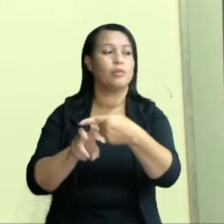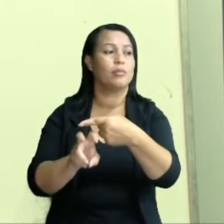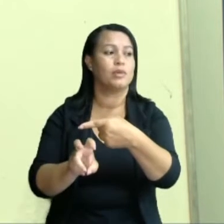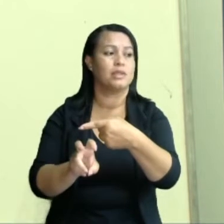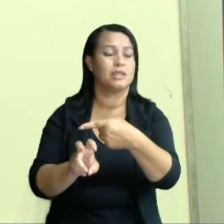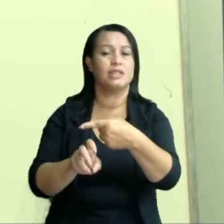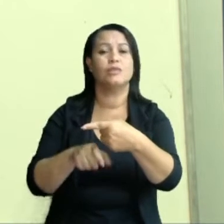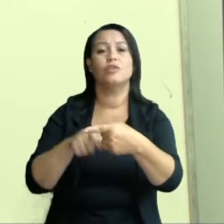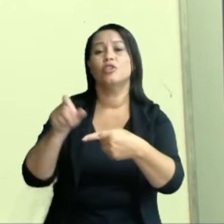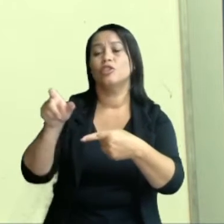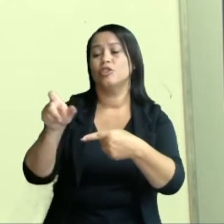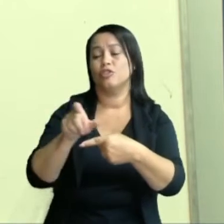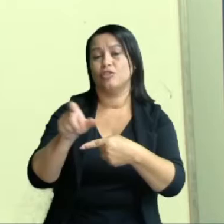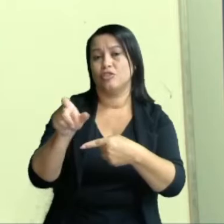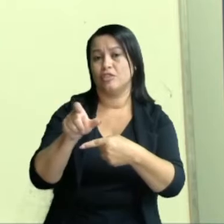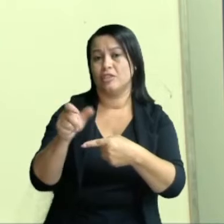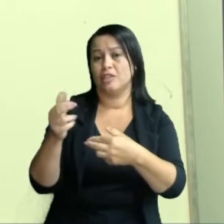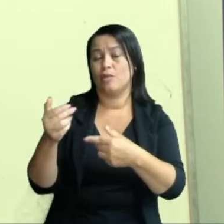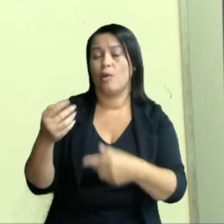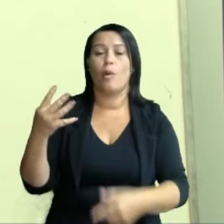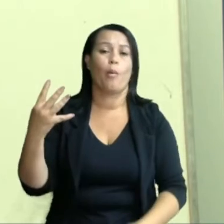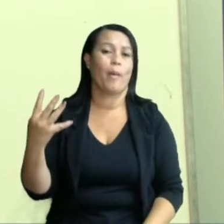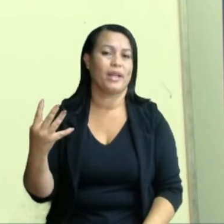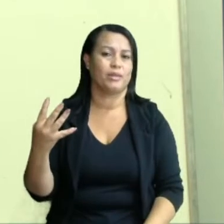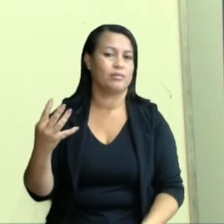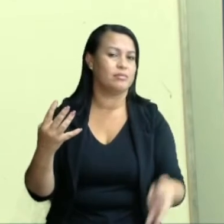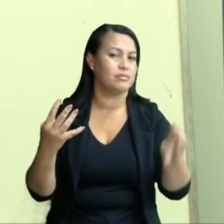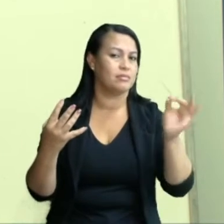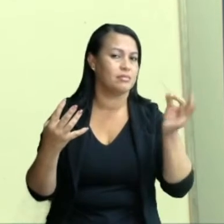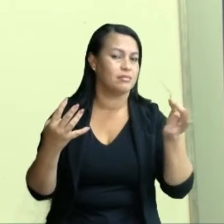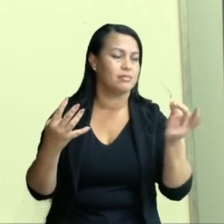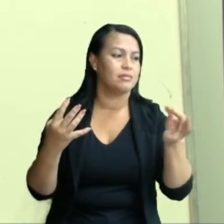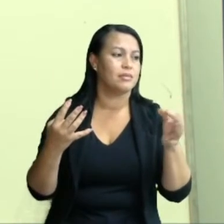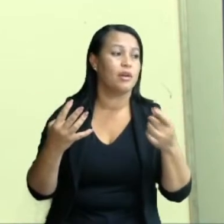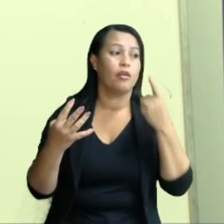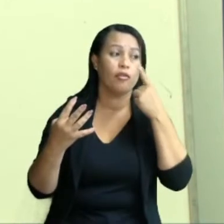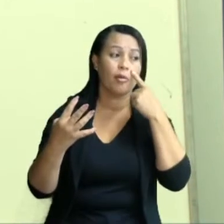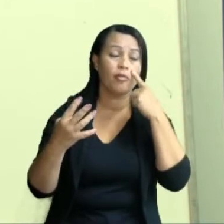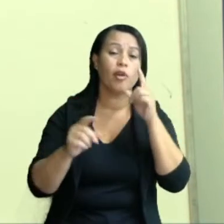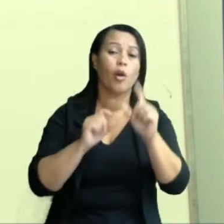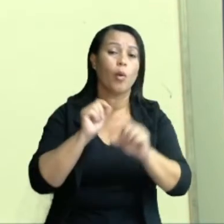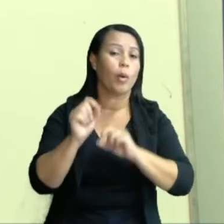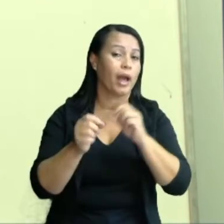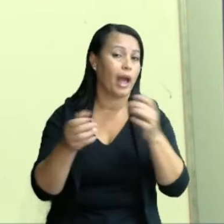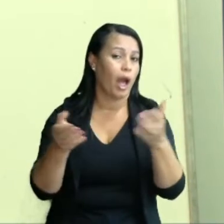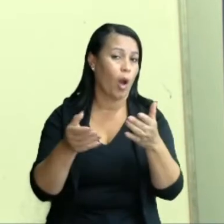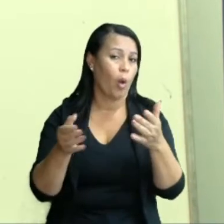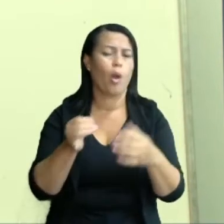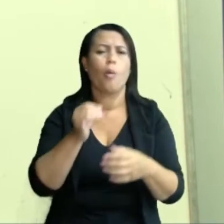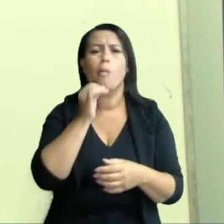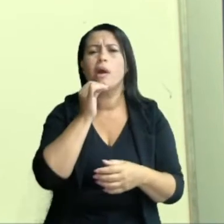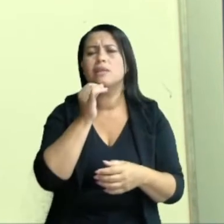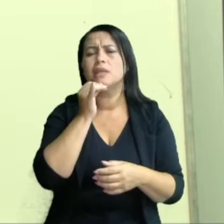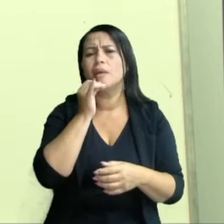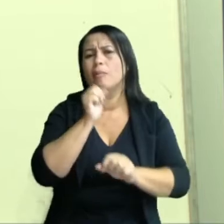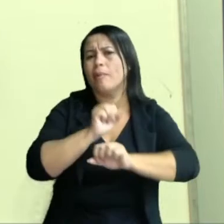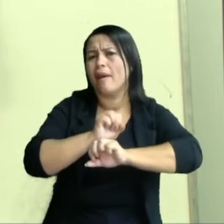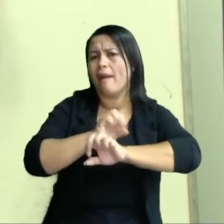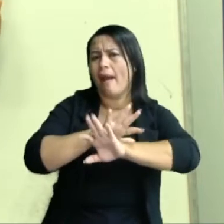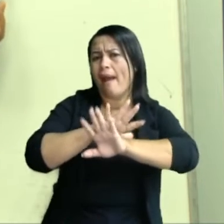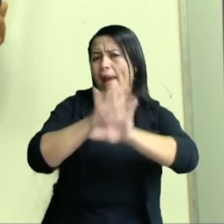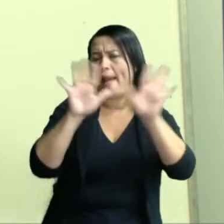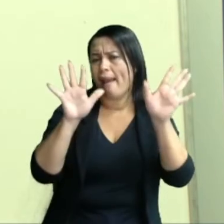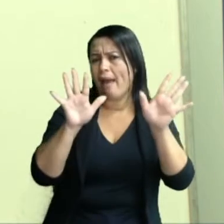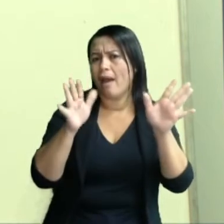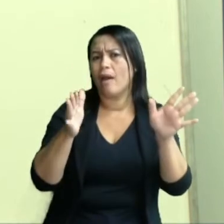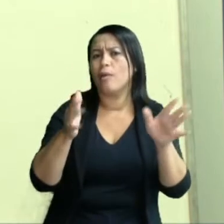é igual a 4. Tá certo? Vamos agora para um exemplo bem claro aqui nesse